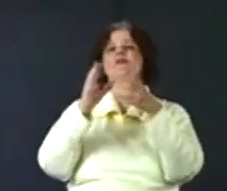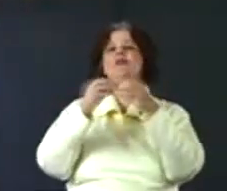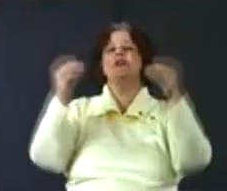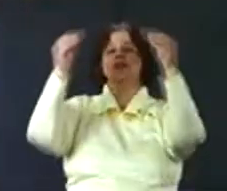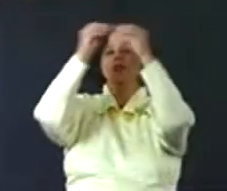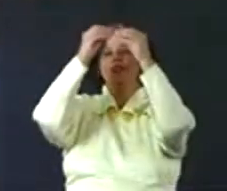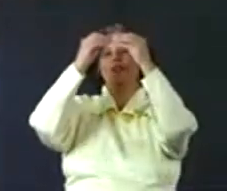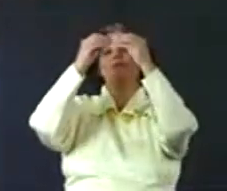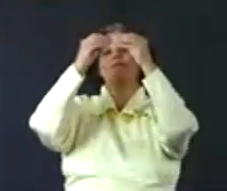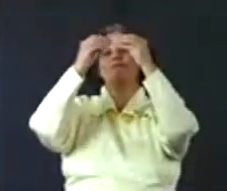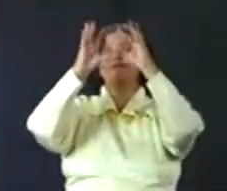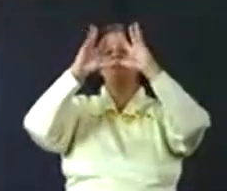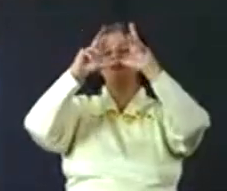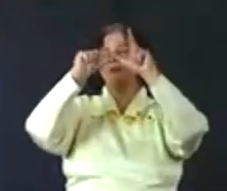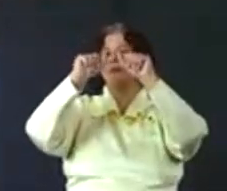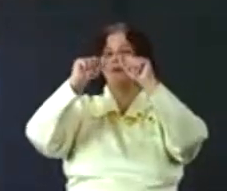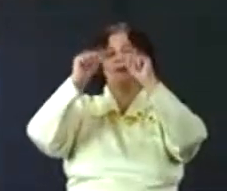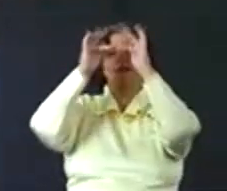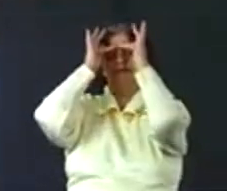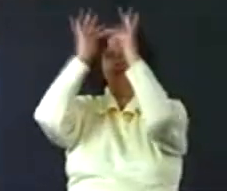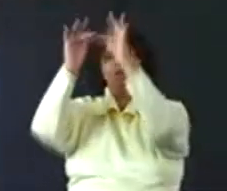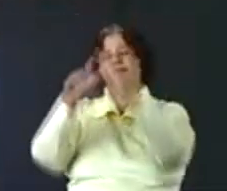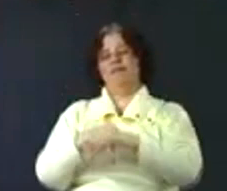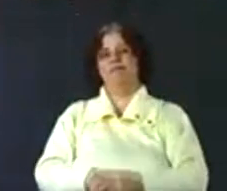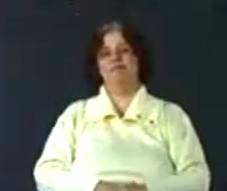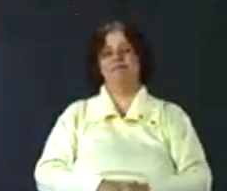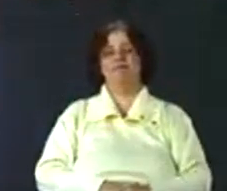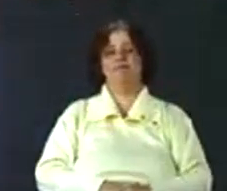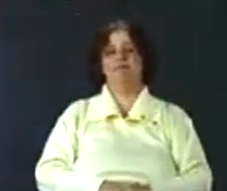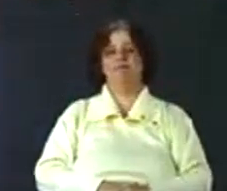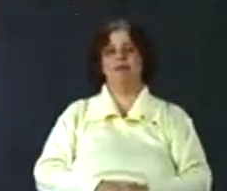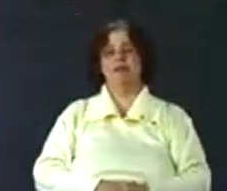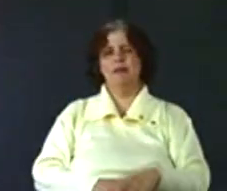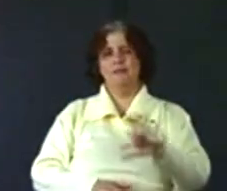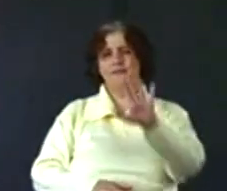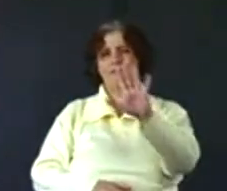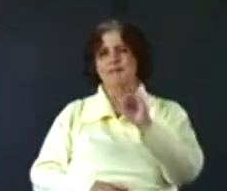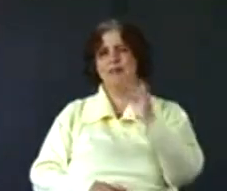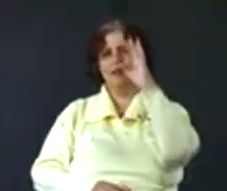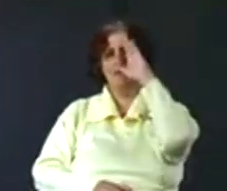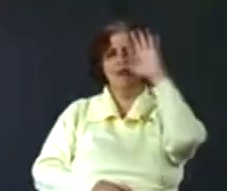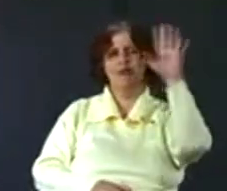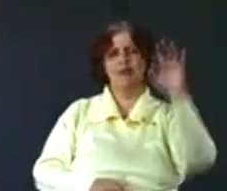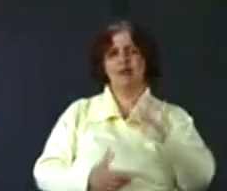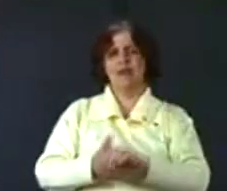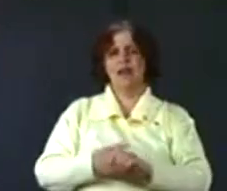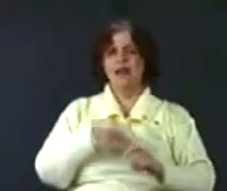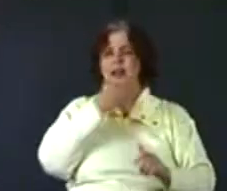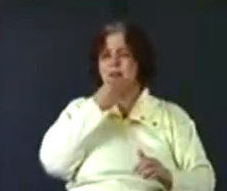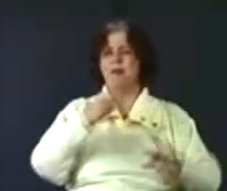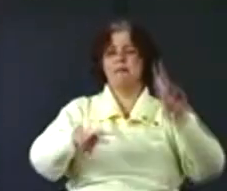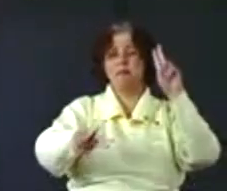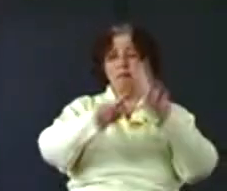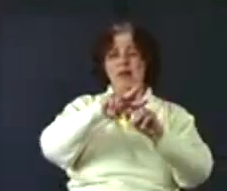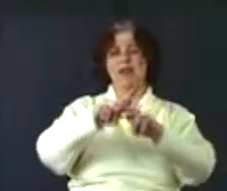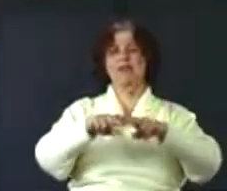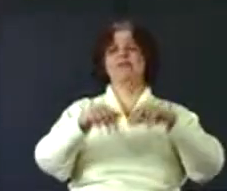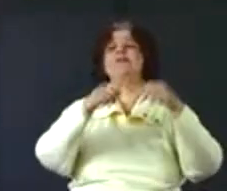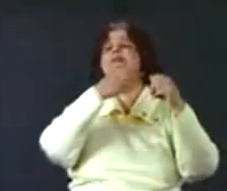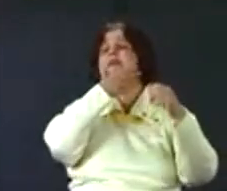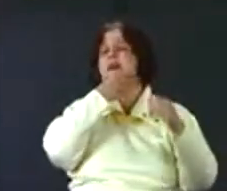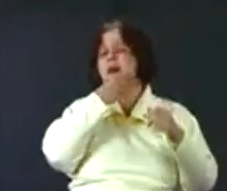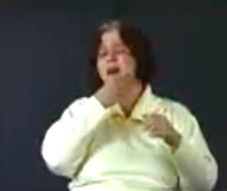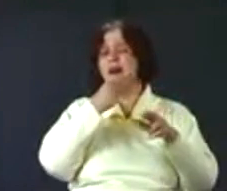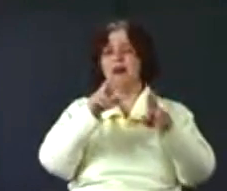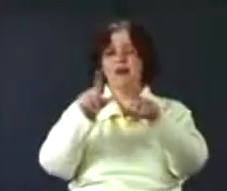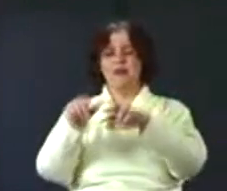muito encorajamento a essa igreja, porque podem imaginar irmãos sendo presos, irmãos sendo açoitados, mas ao ouvir, por exemplo, o testemunho de